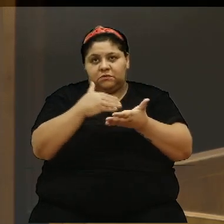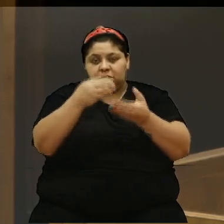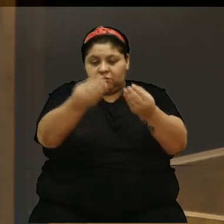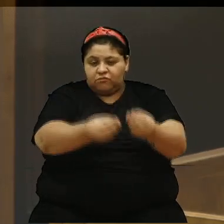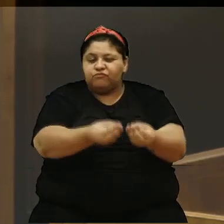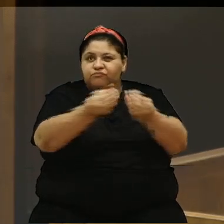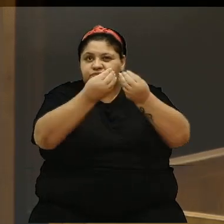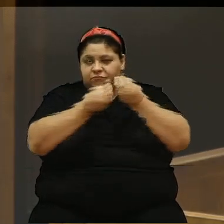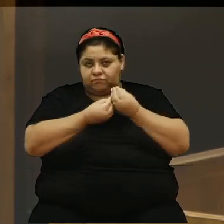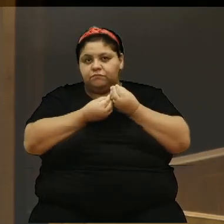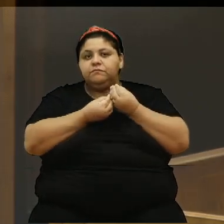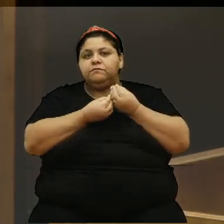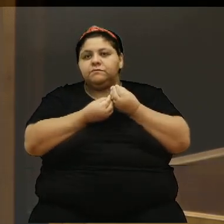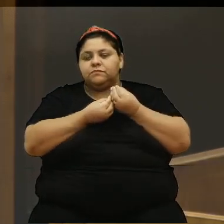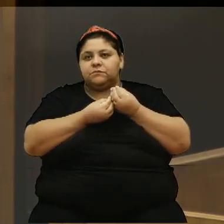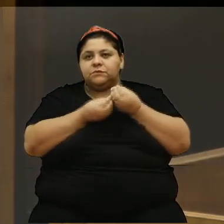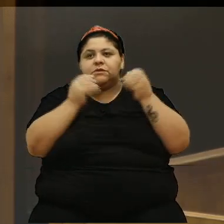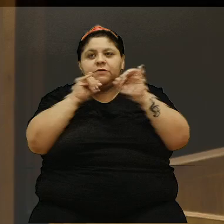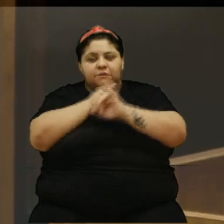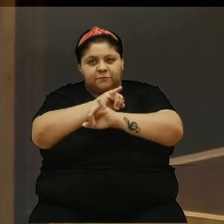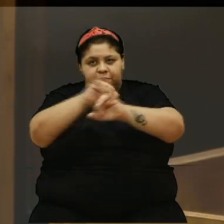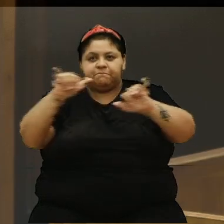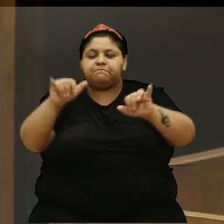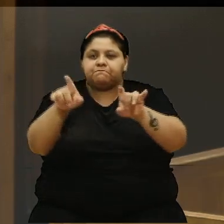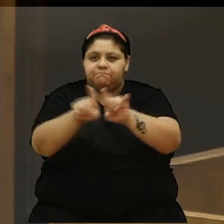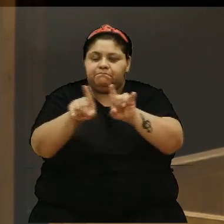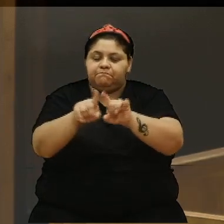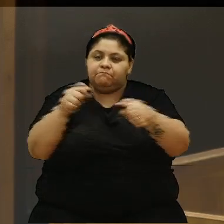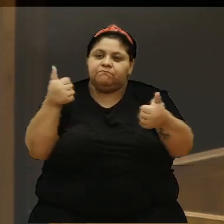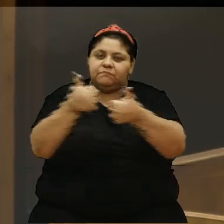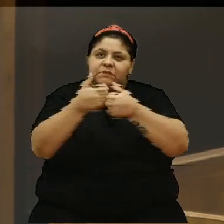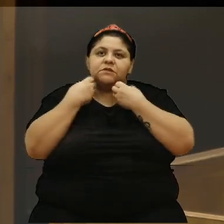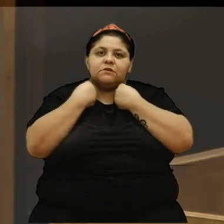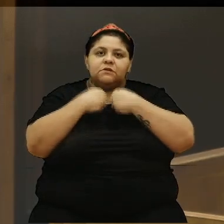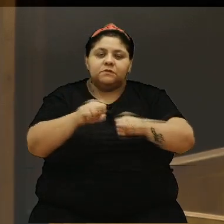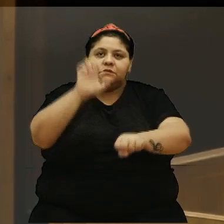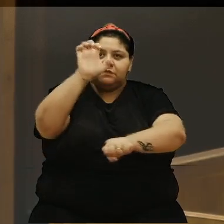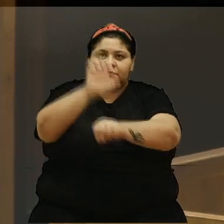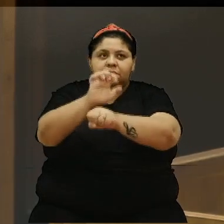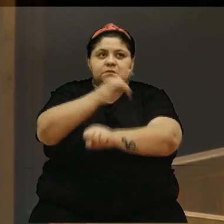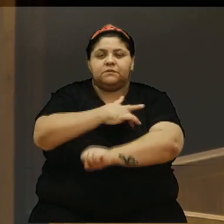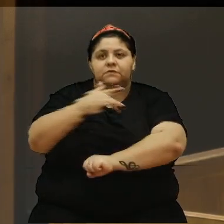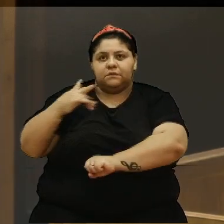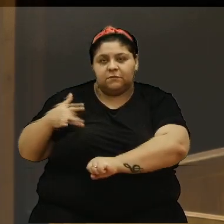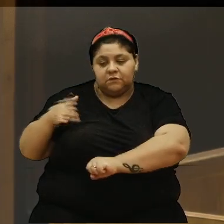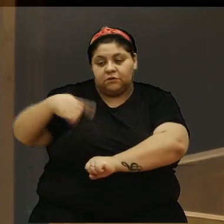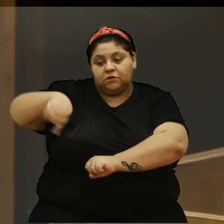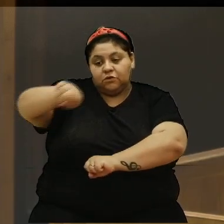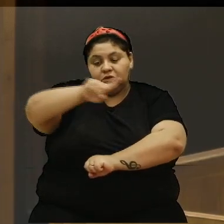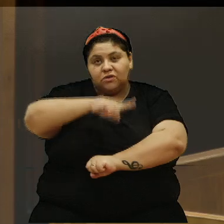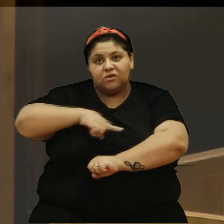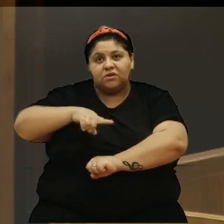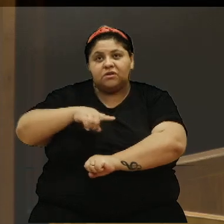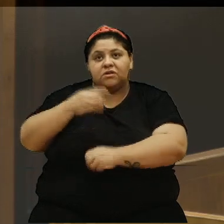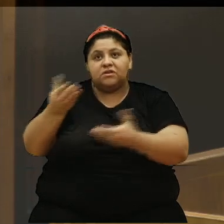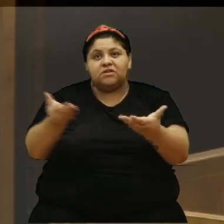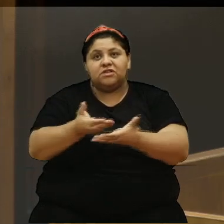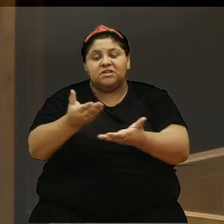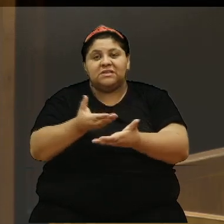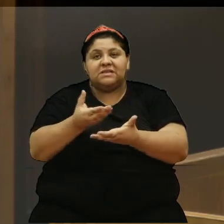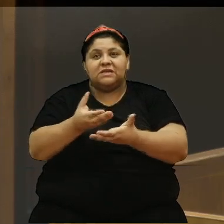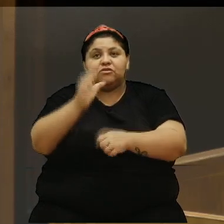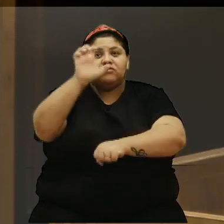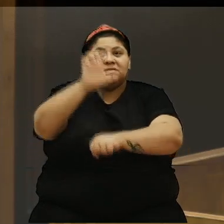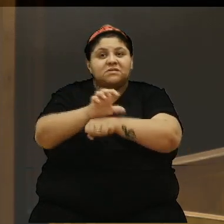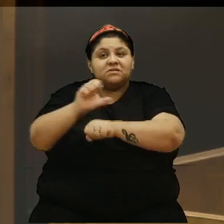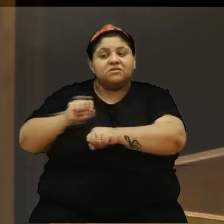recebeu e vai levar isso, vai dar encaminhamento isso também junto à Secretaria Estadual de Saúde, é para que nós adotemos aquilo que existe no estado de Santa Catarina e no